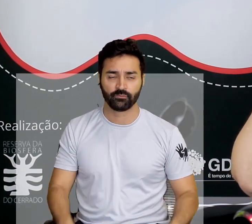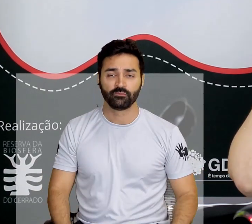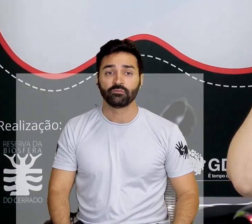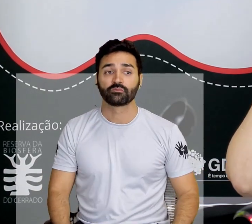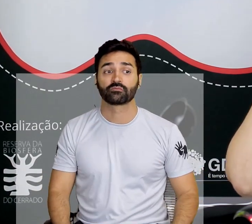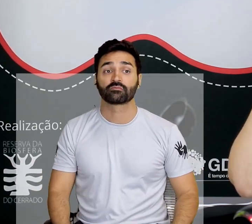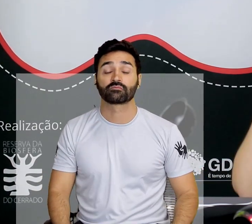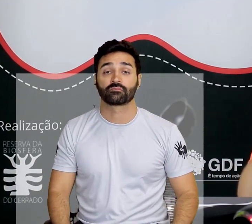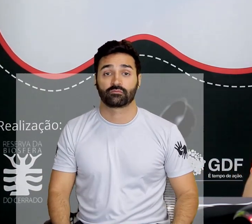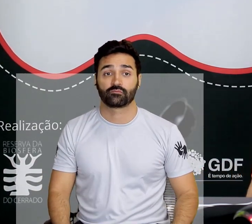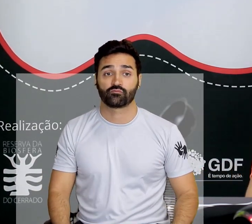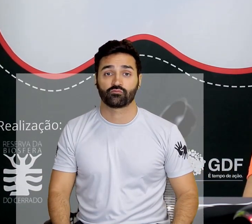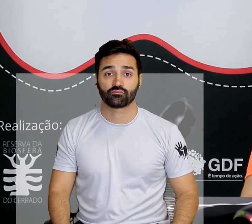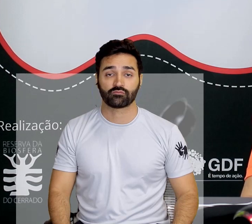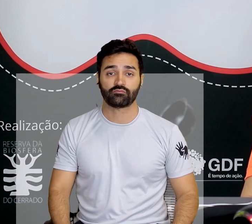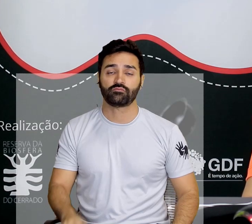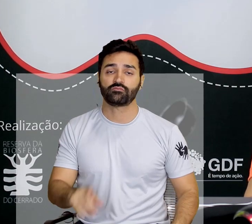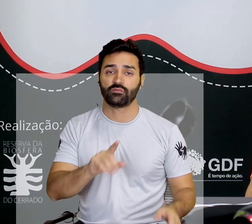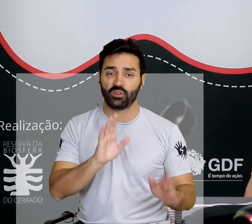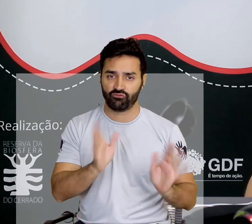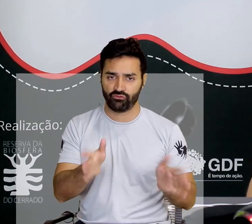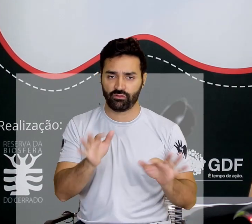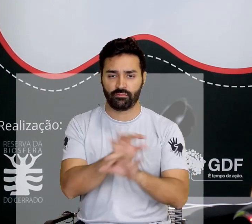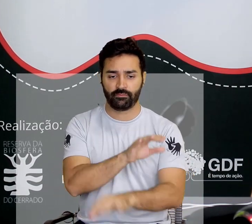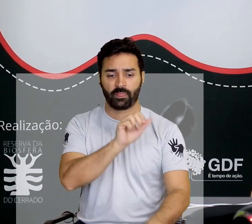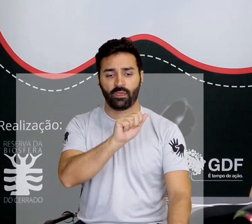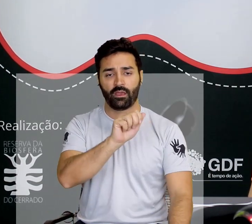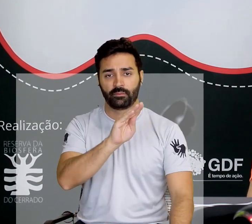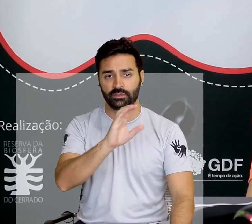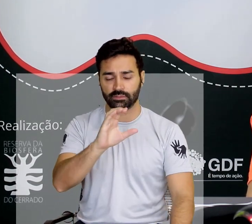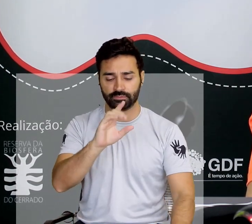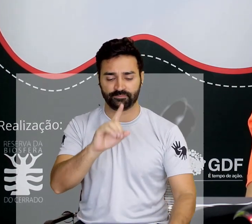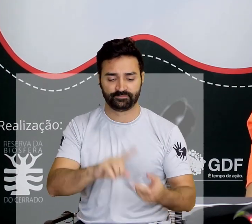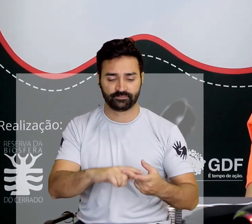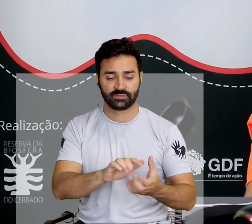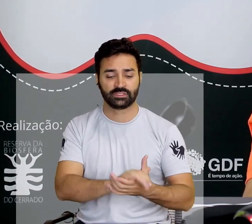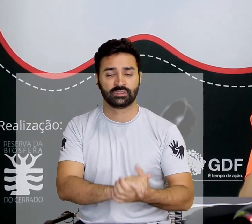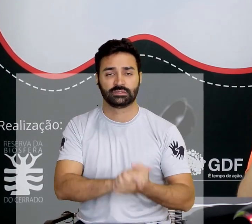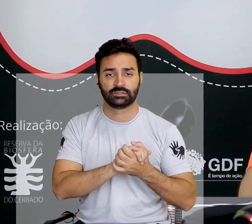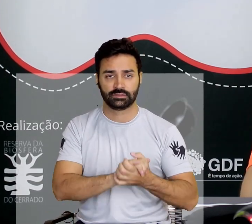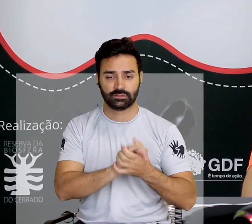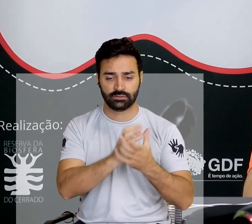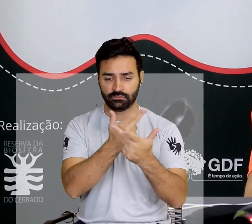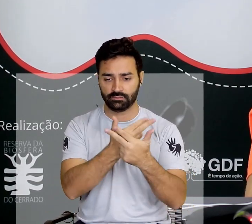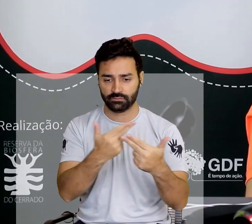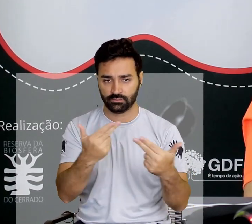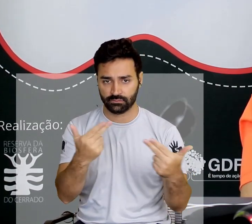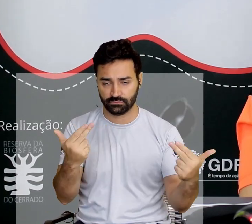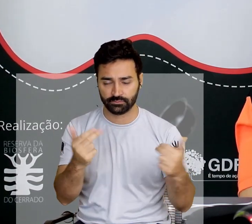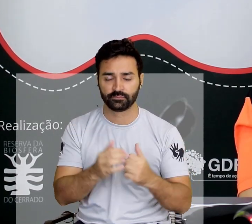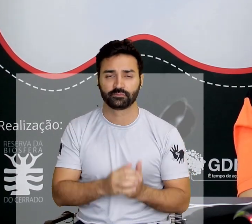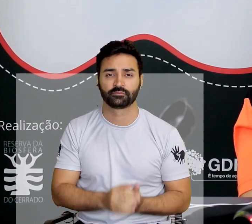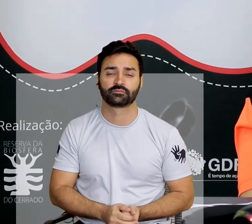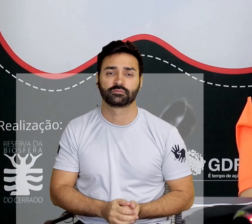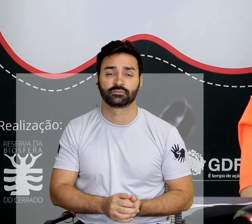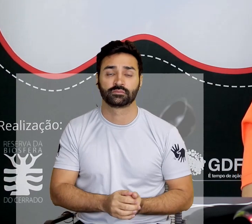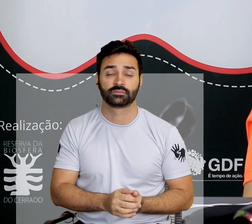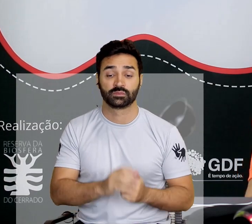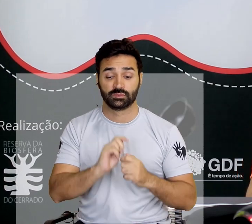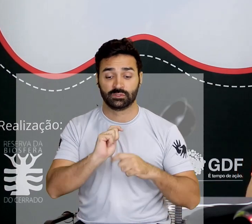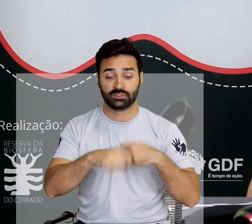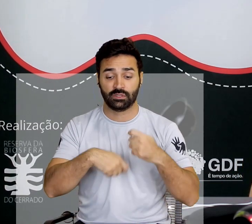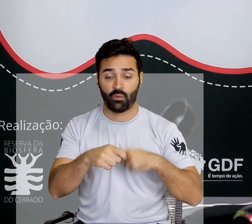Nós trabalhamos alfabeto, saudações e cumprimentos, alguns sinais de